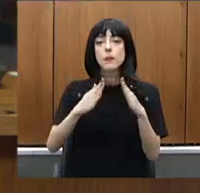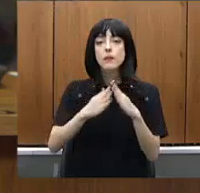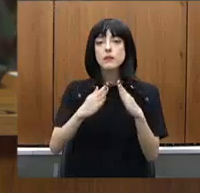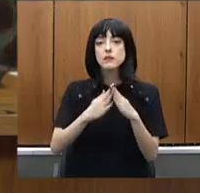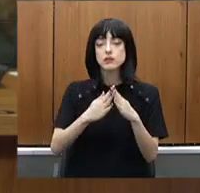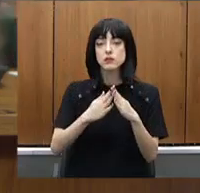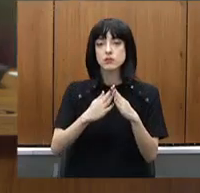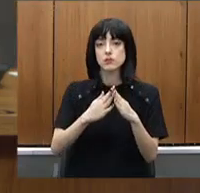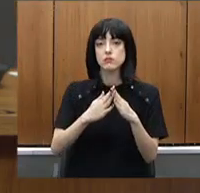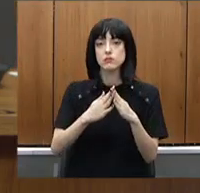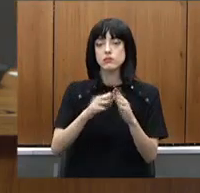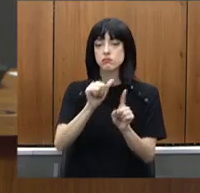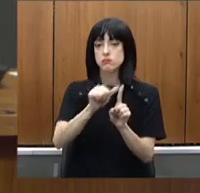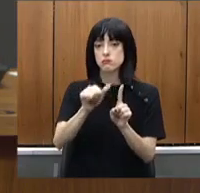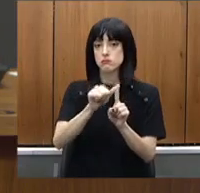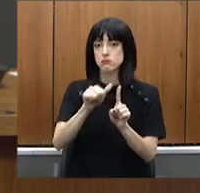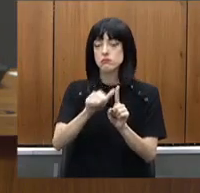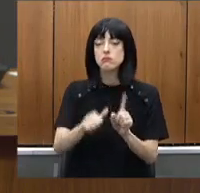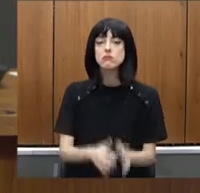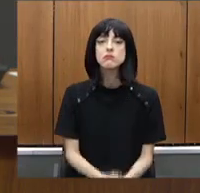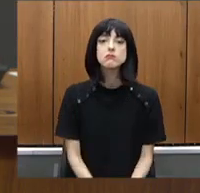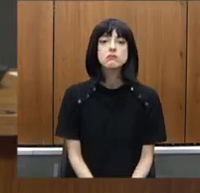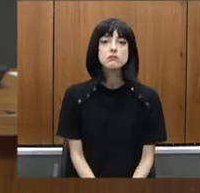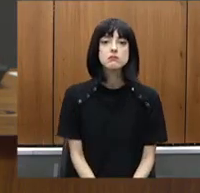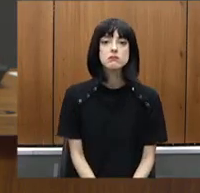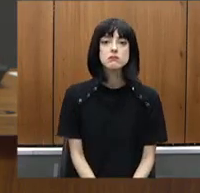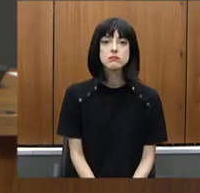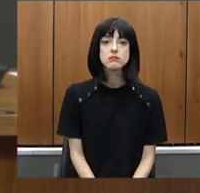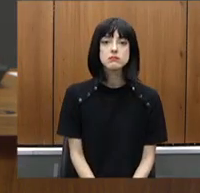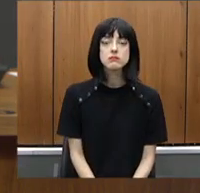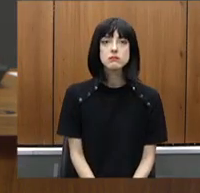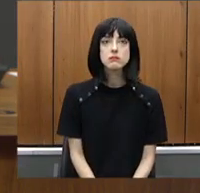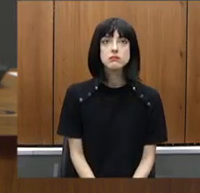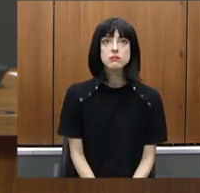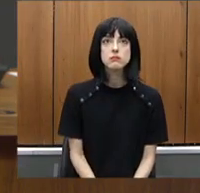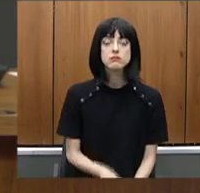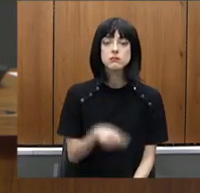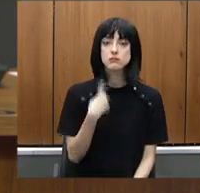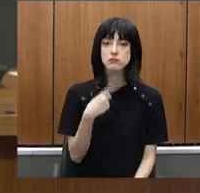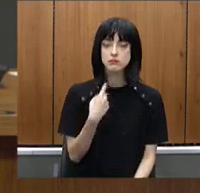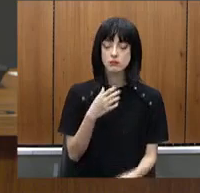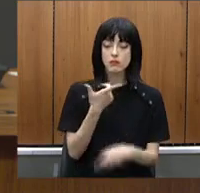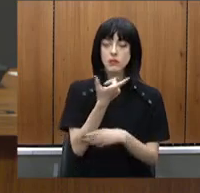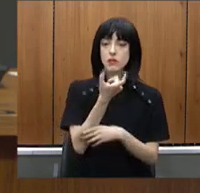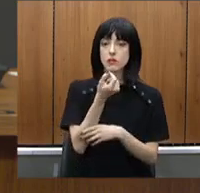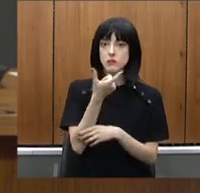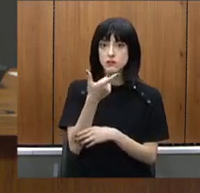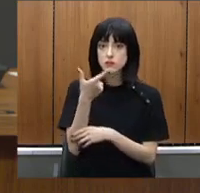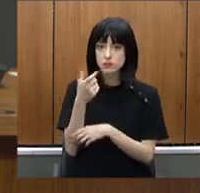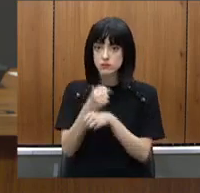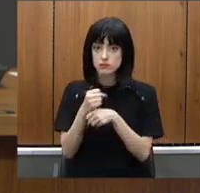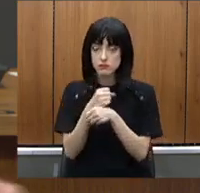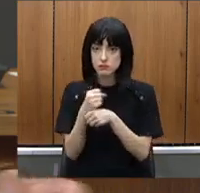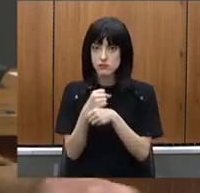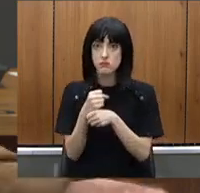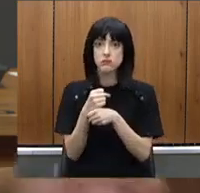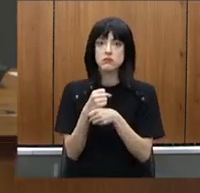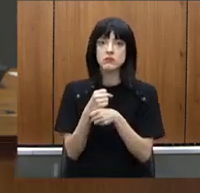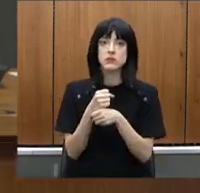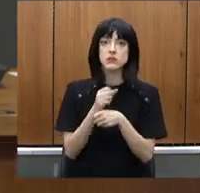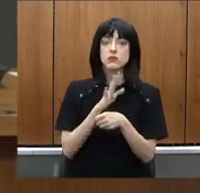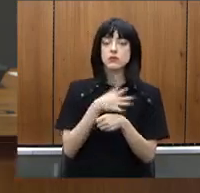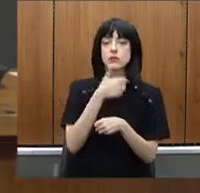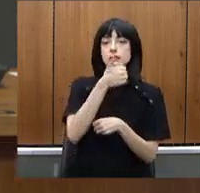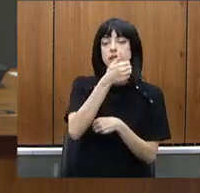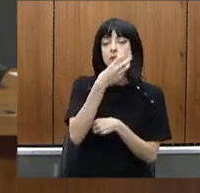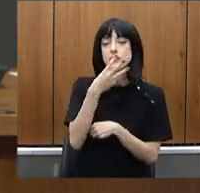treinamento todos os policiais são obrigado a passar nós já passamos então em 2022 13 mil e o restante defetivo deve passar no ano